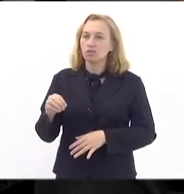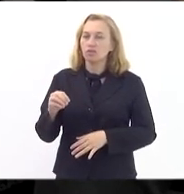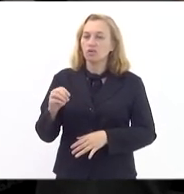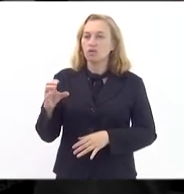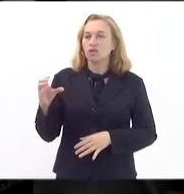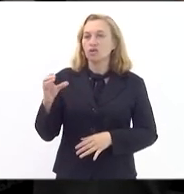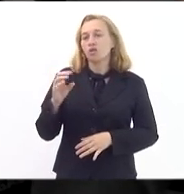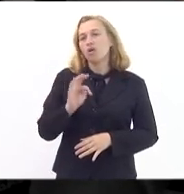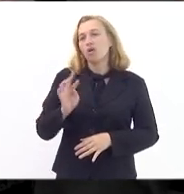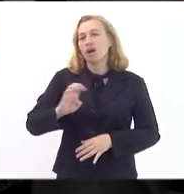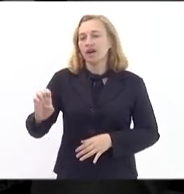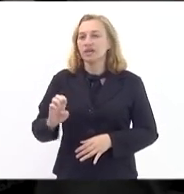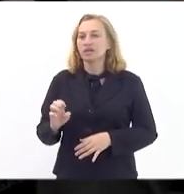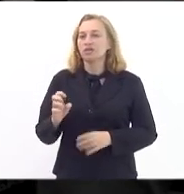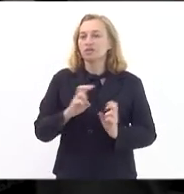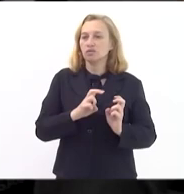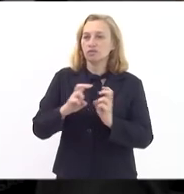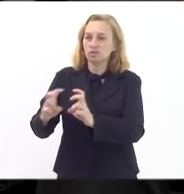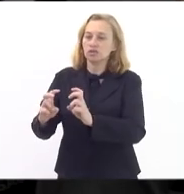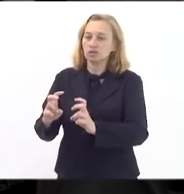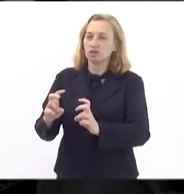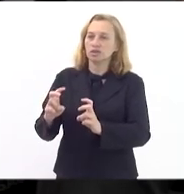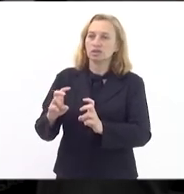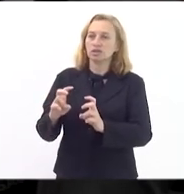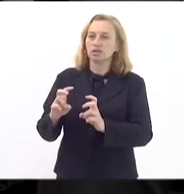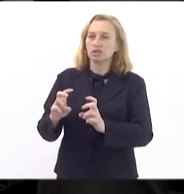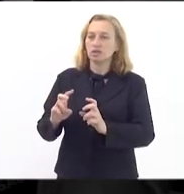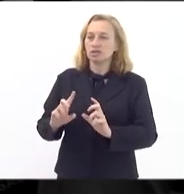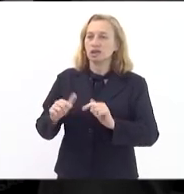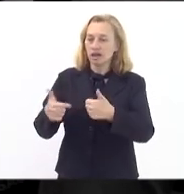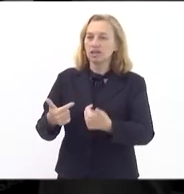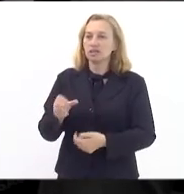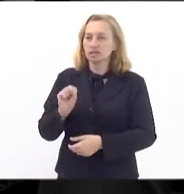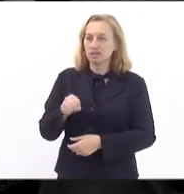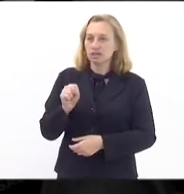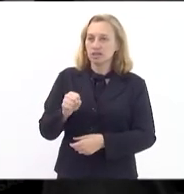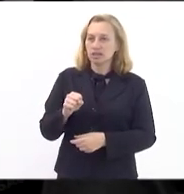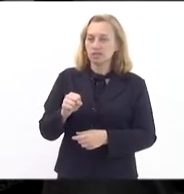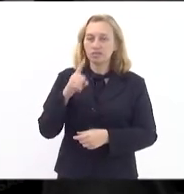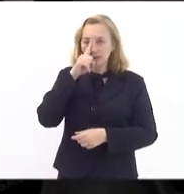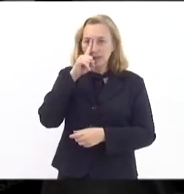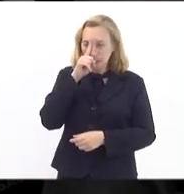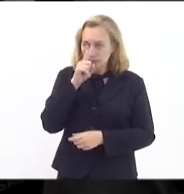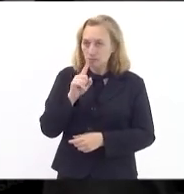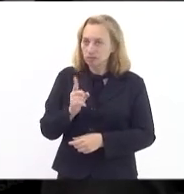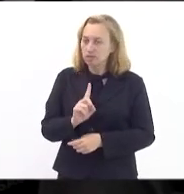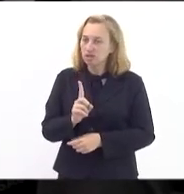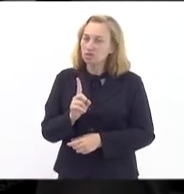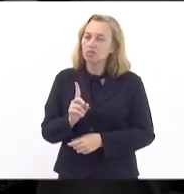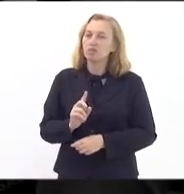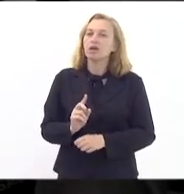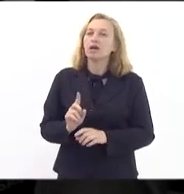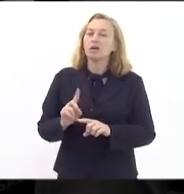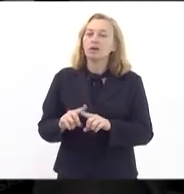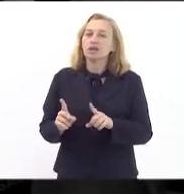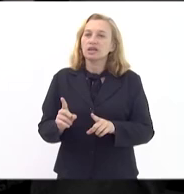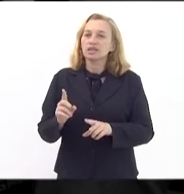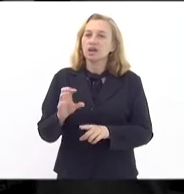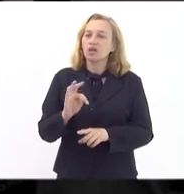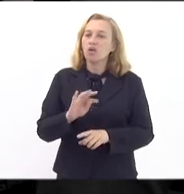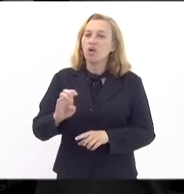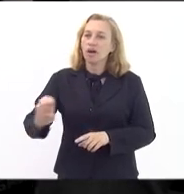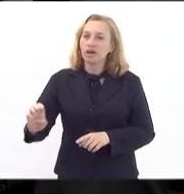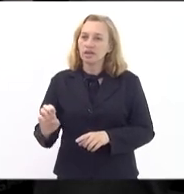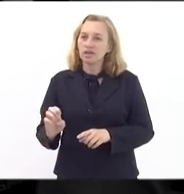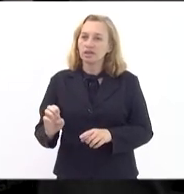ele funciona vai trazer risco para operação não diretamente mas o que que ele acarreta essa corrente em